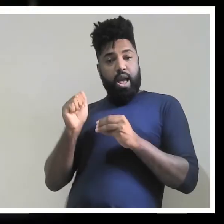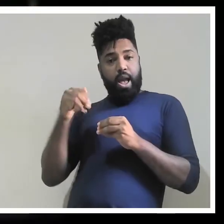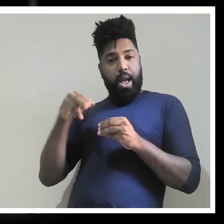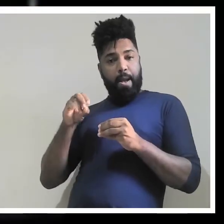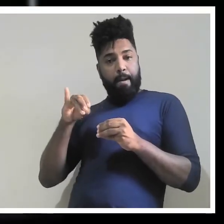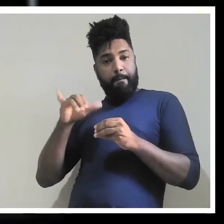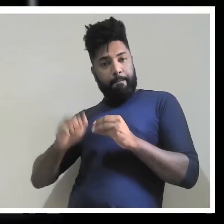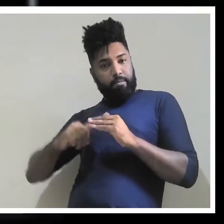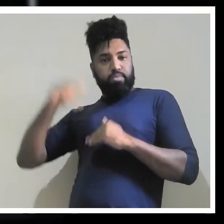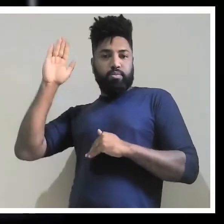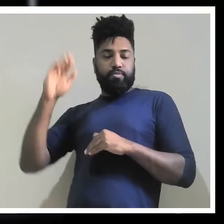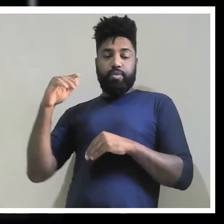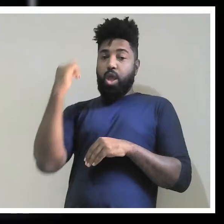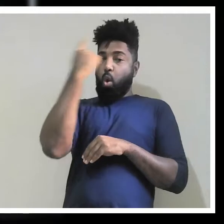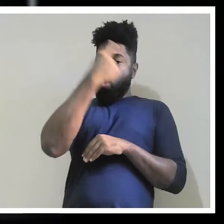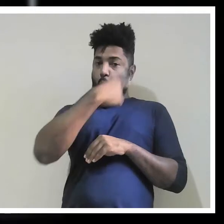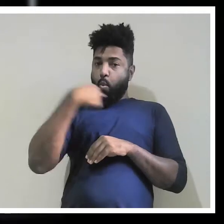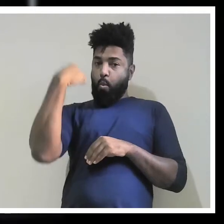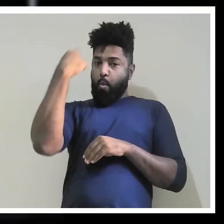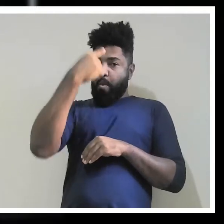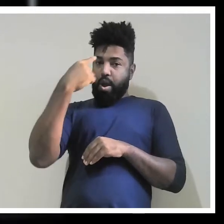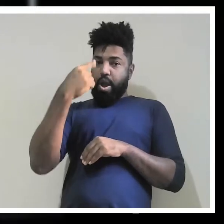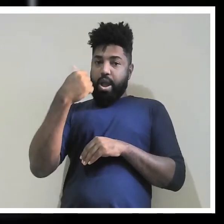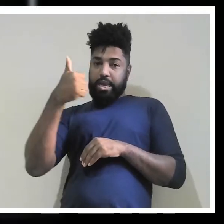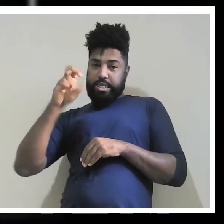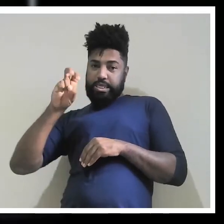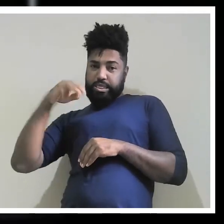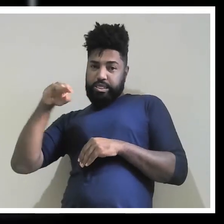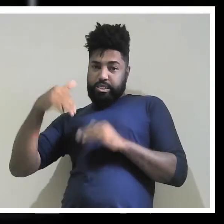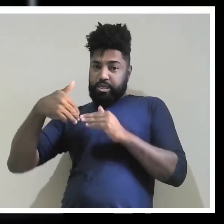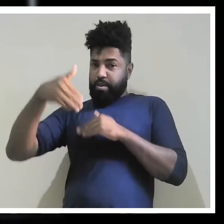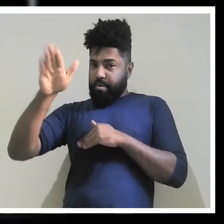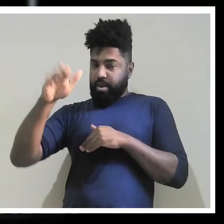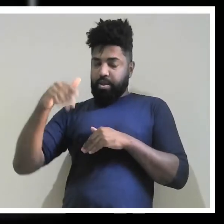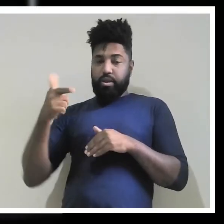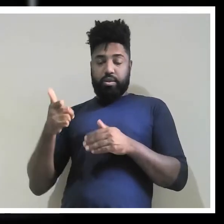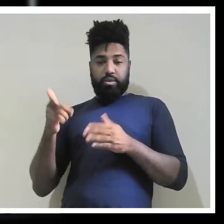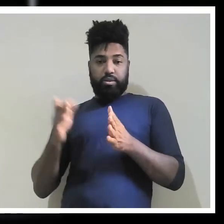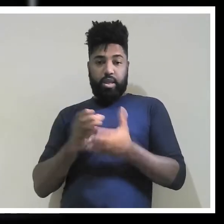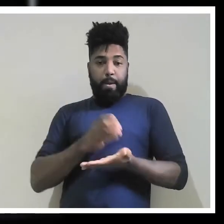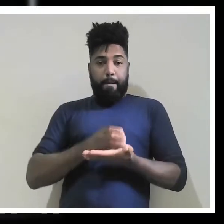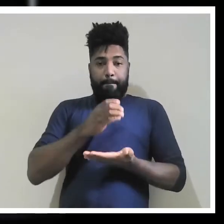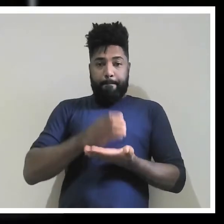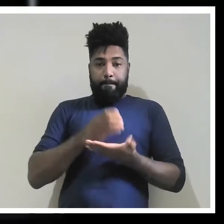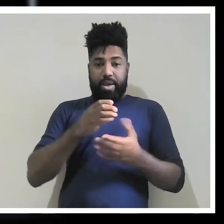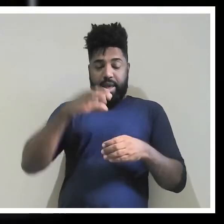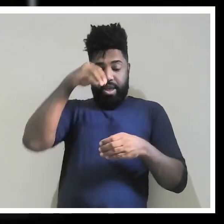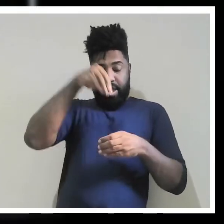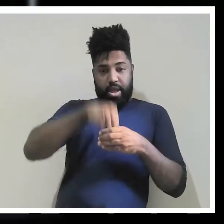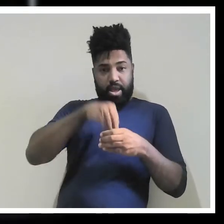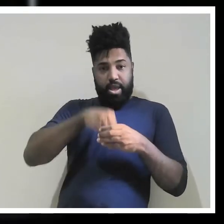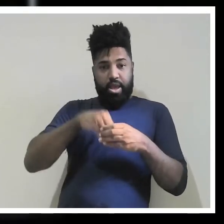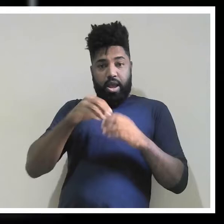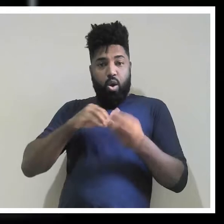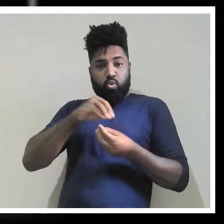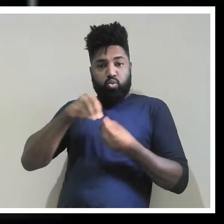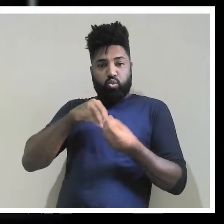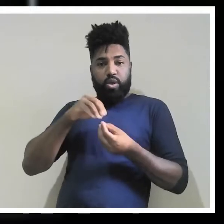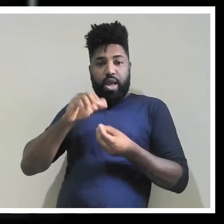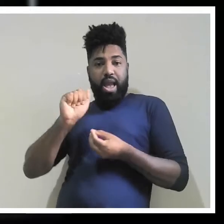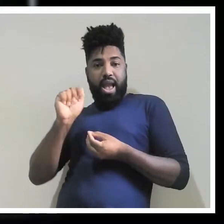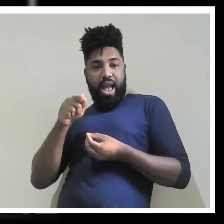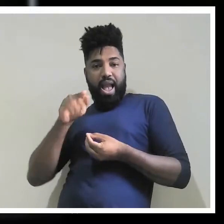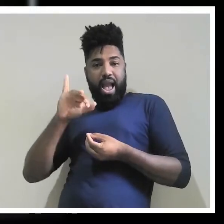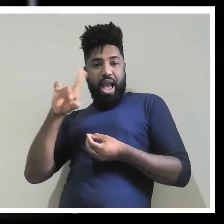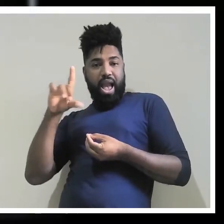depois de 1 hora e 15 minutos, nós já verificamos que a solução do Becker já não estava mais ácida. Nós checamos o pH depois desse